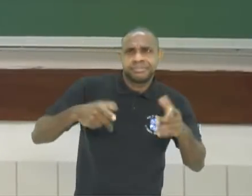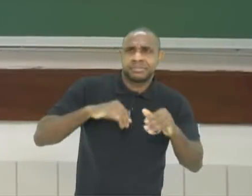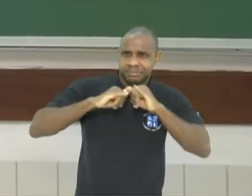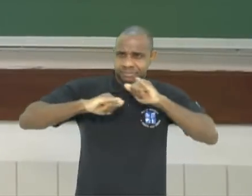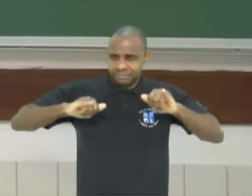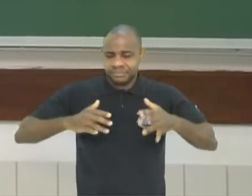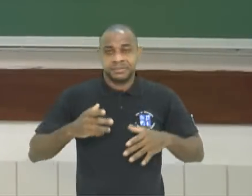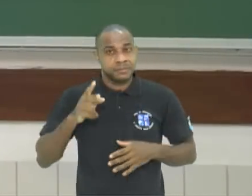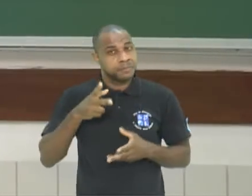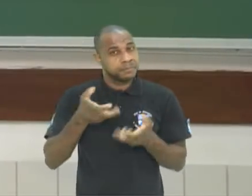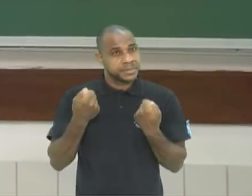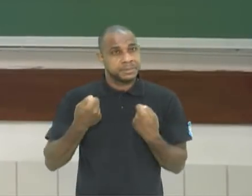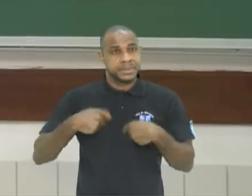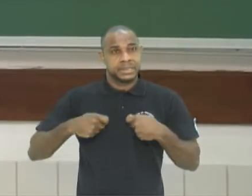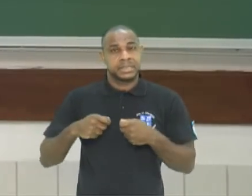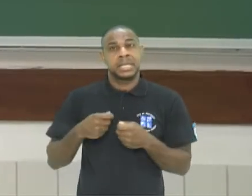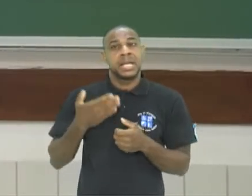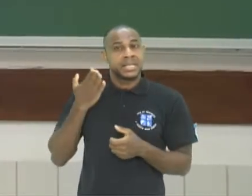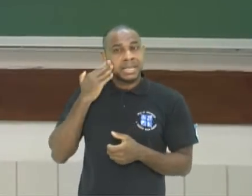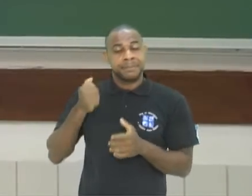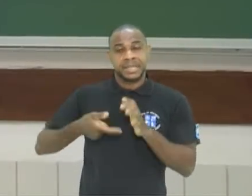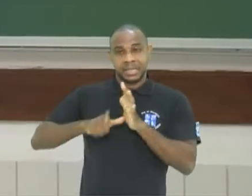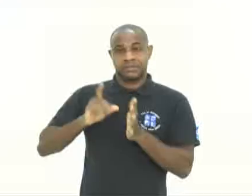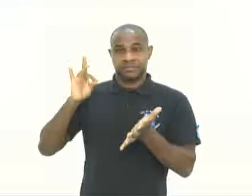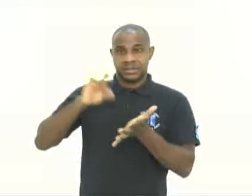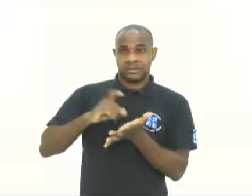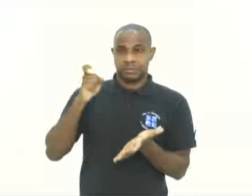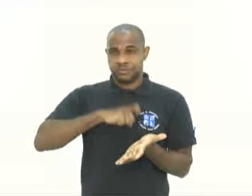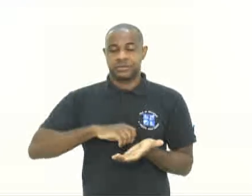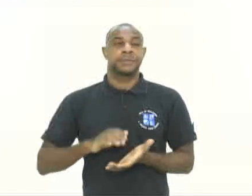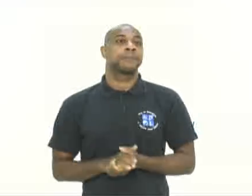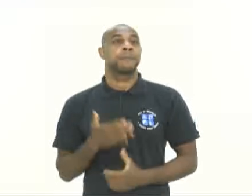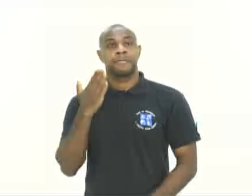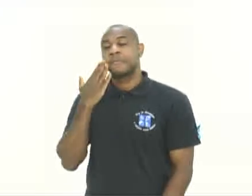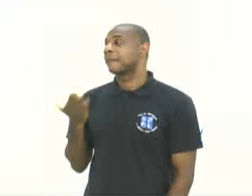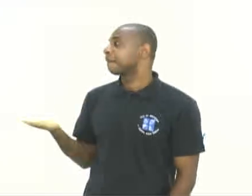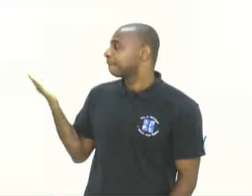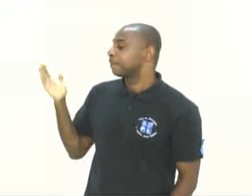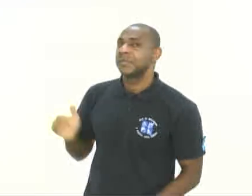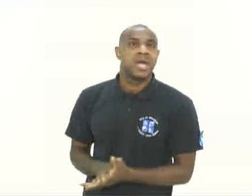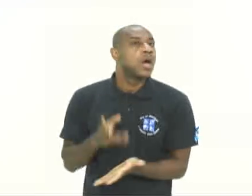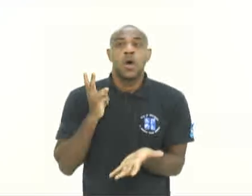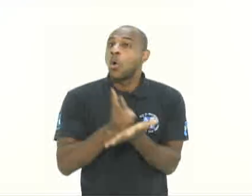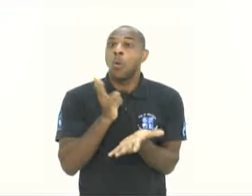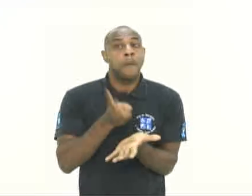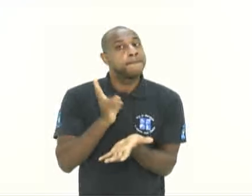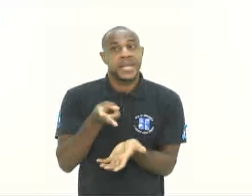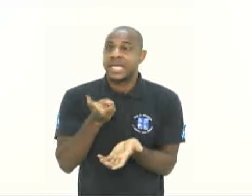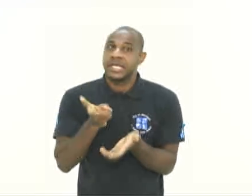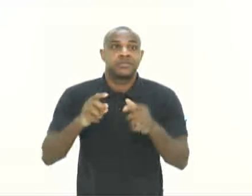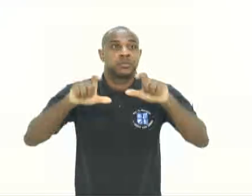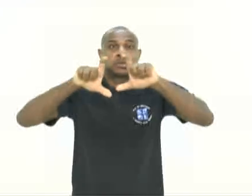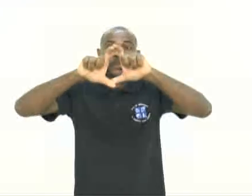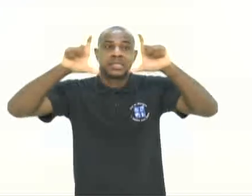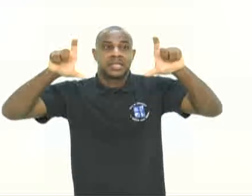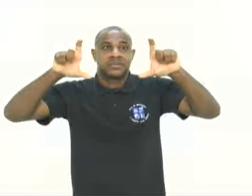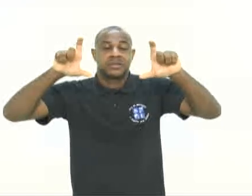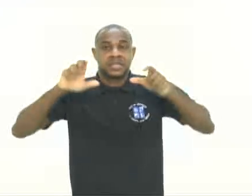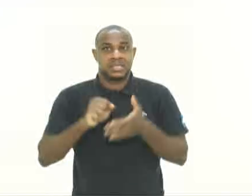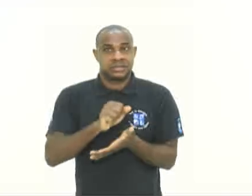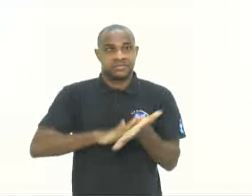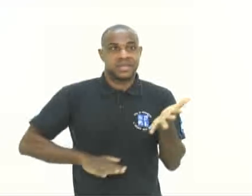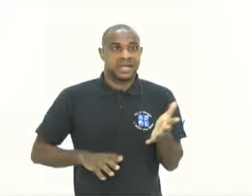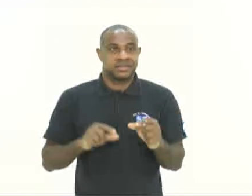notícia. E agora, nós temos, no mesmo trecho que nós acabamos de ler, uma atividade